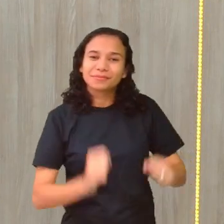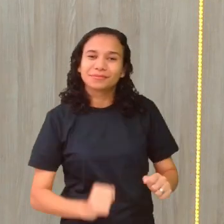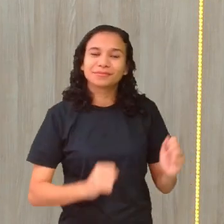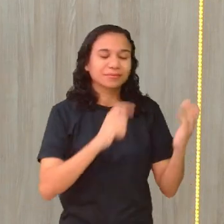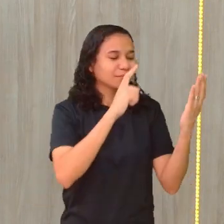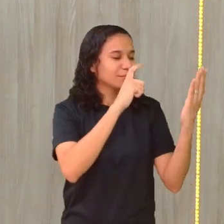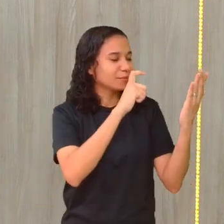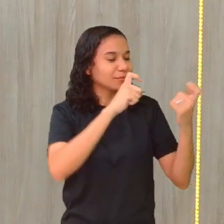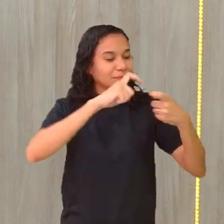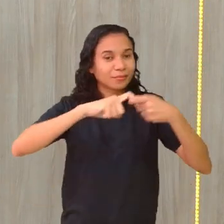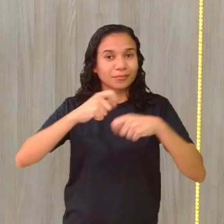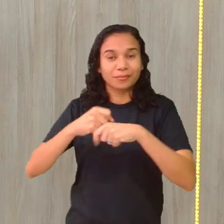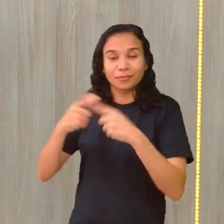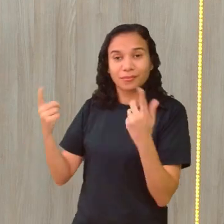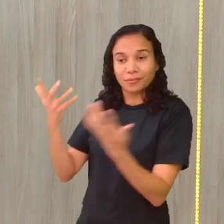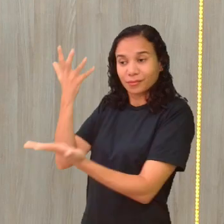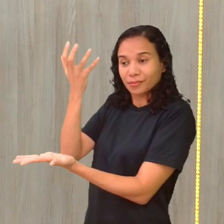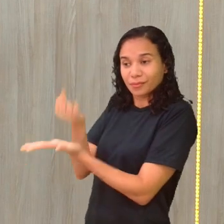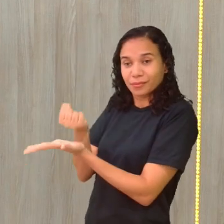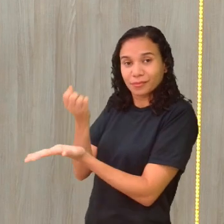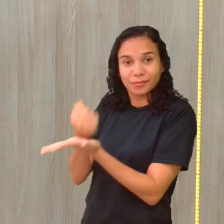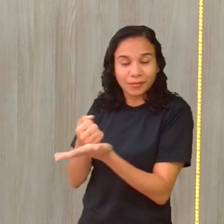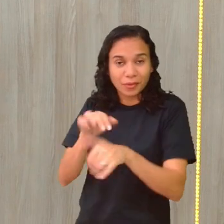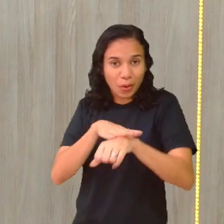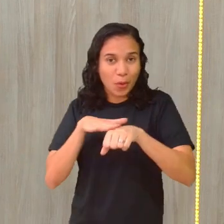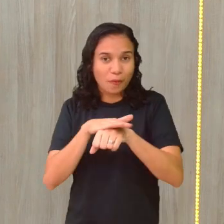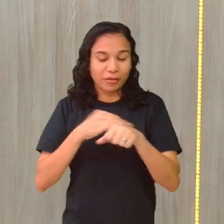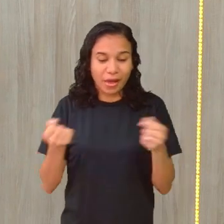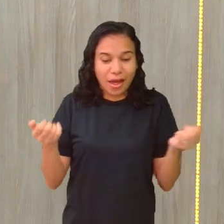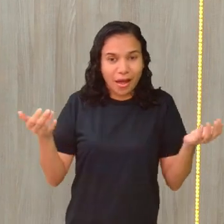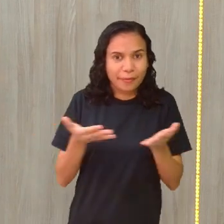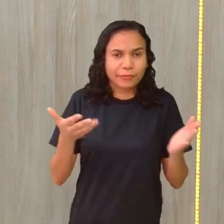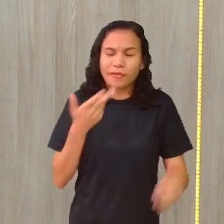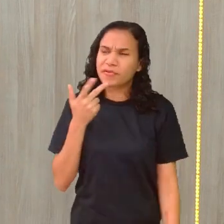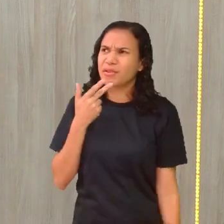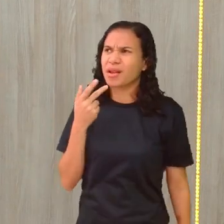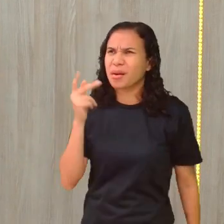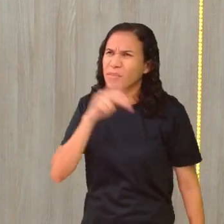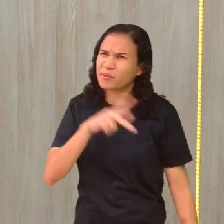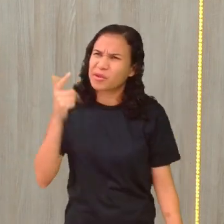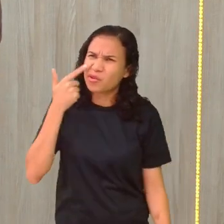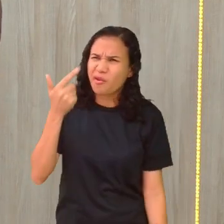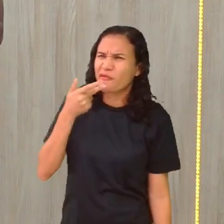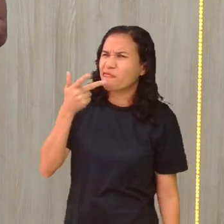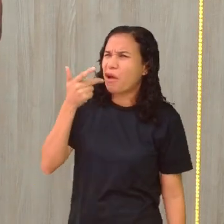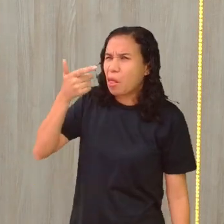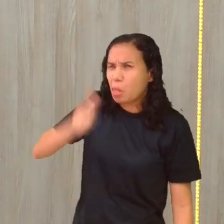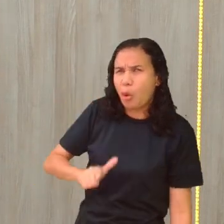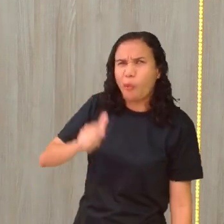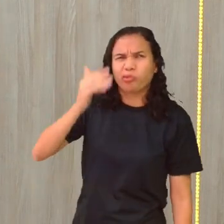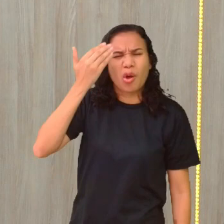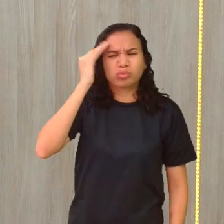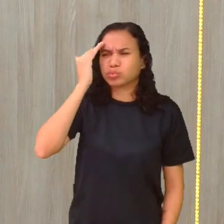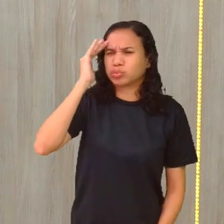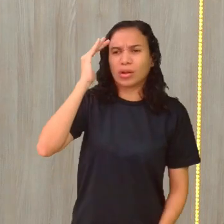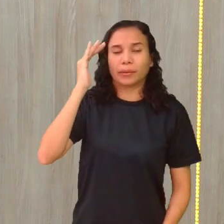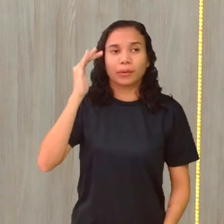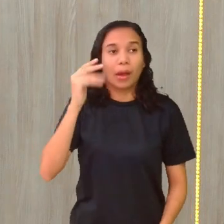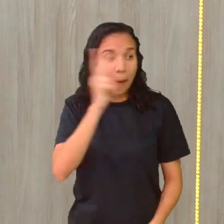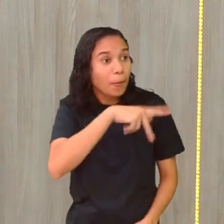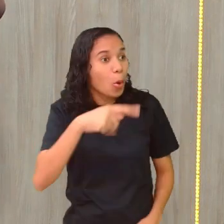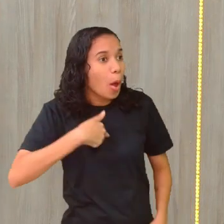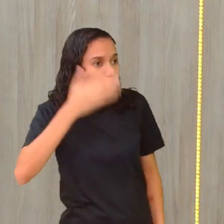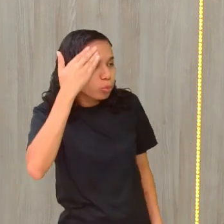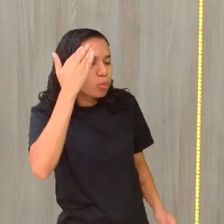aplicativo e falar com a gente em tempo real. De dizer, professor, repita isso aí porque eu não estou entendendo. Ah, professor,